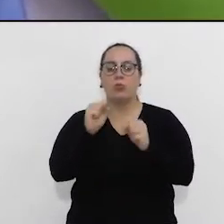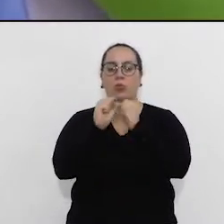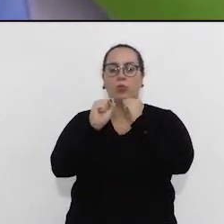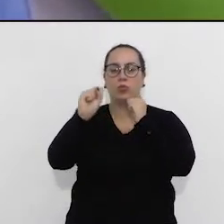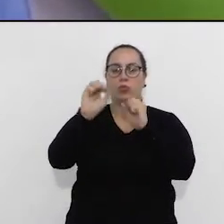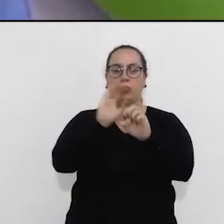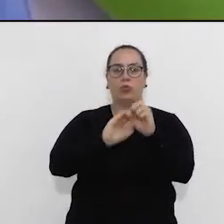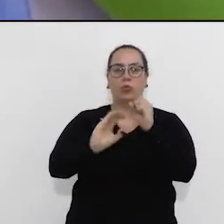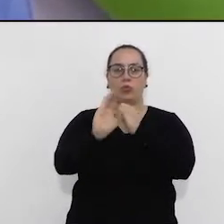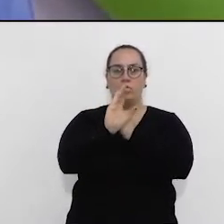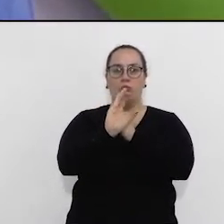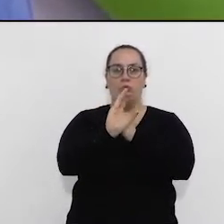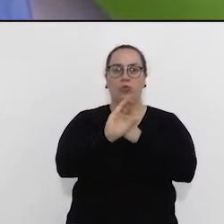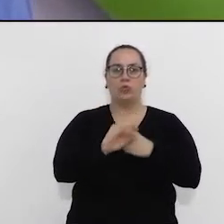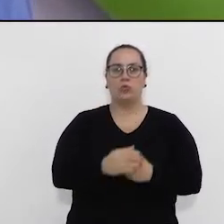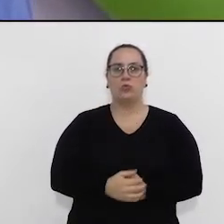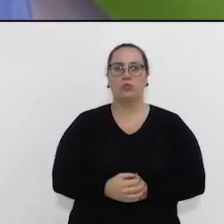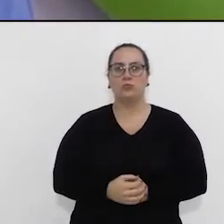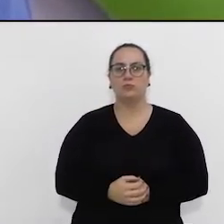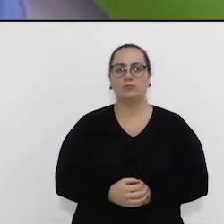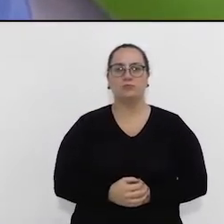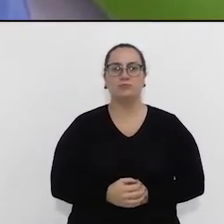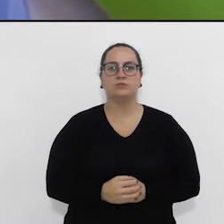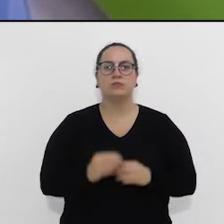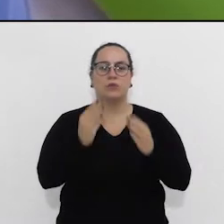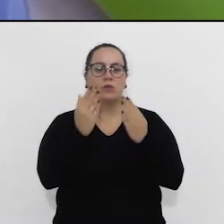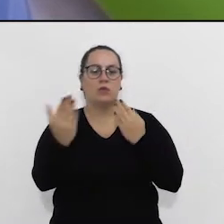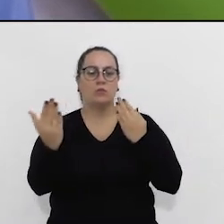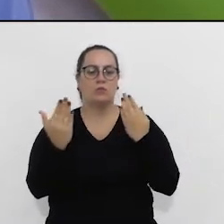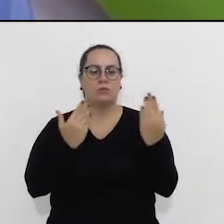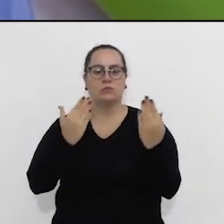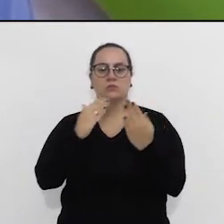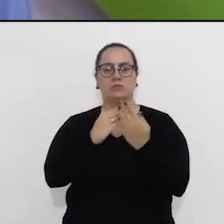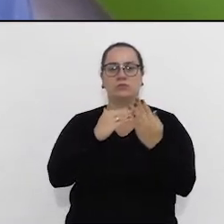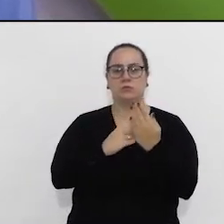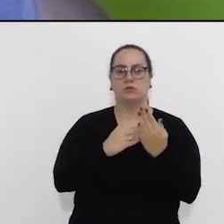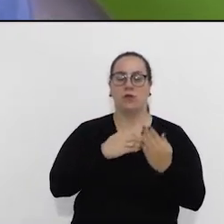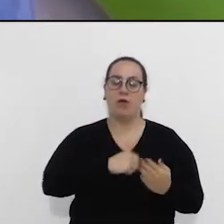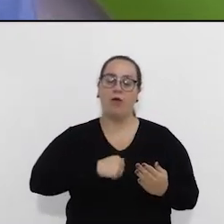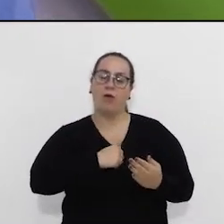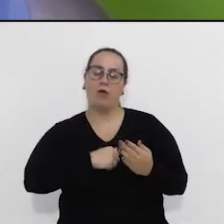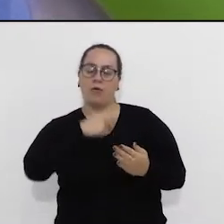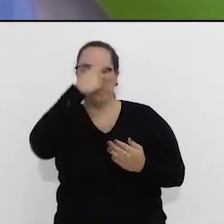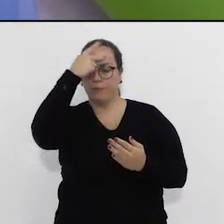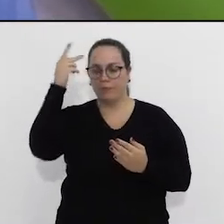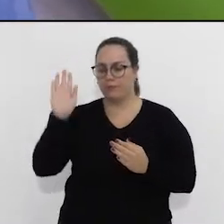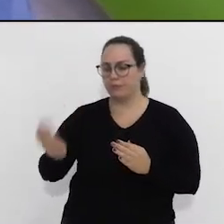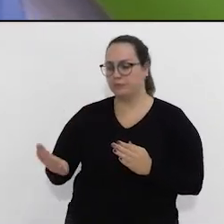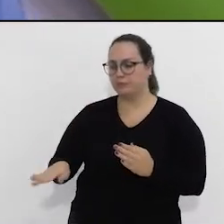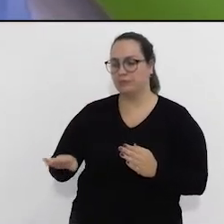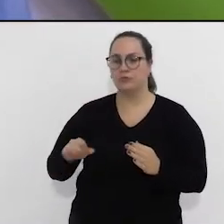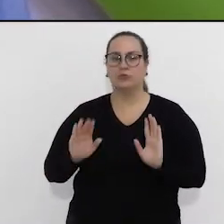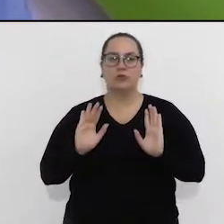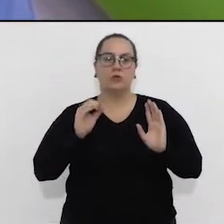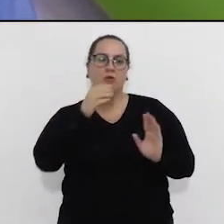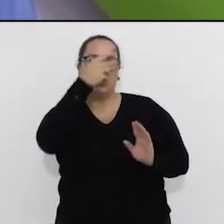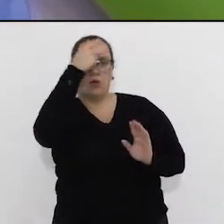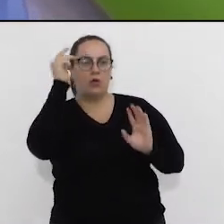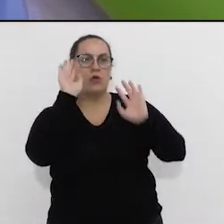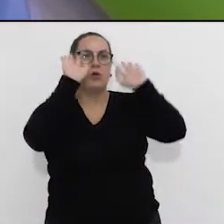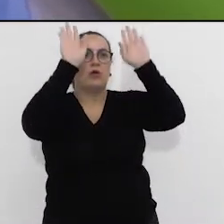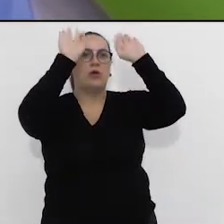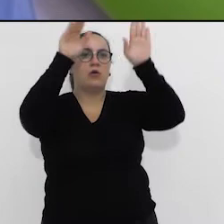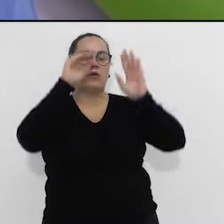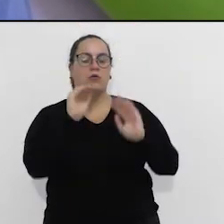toda Global eu acho que nós temos que separar por exemplo quem gosta realmente basquete quem gosta do vôlei quem